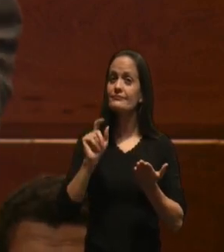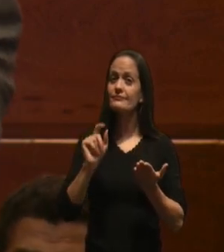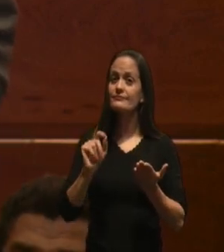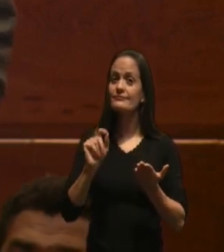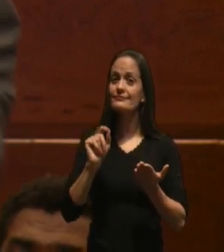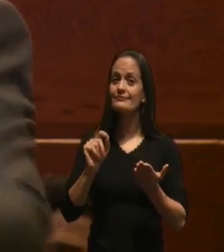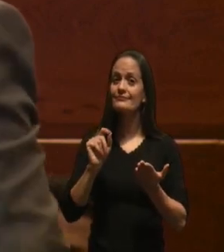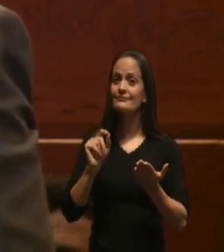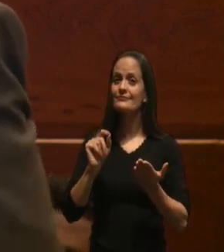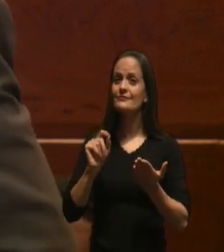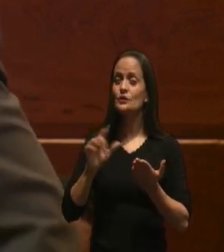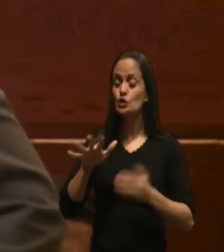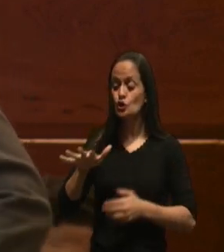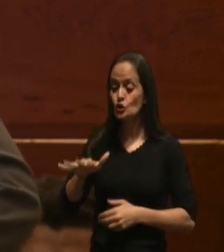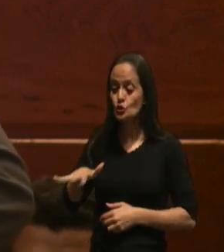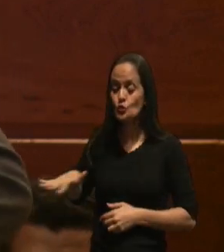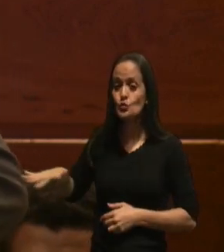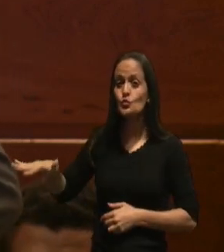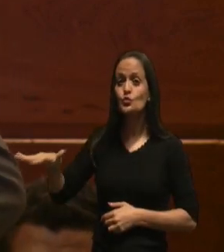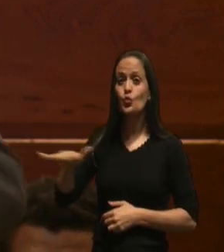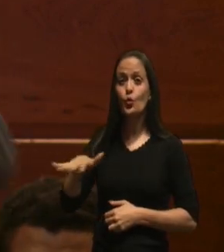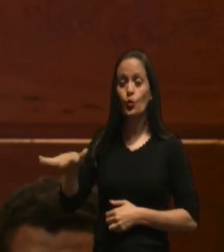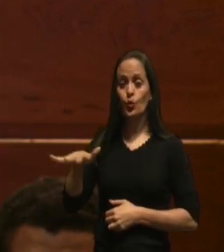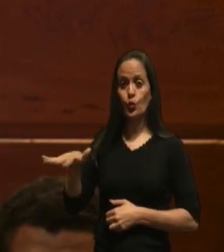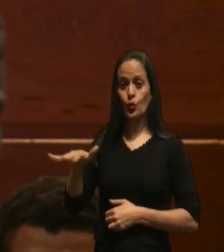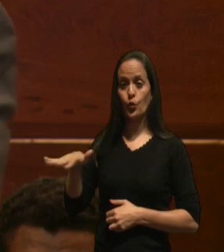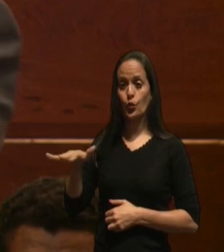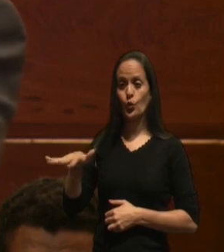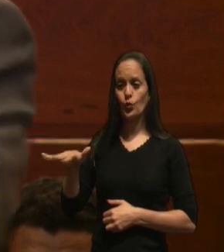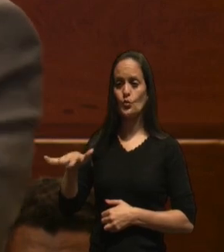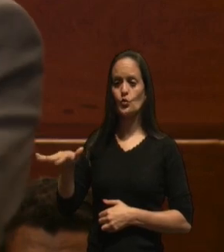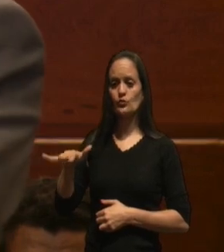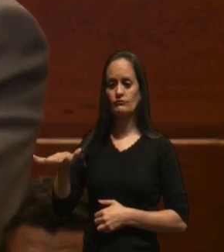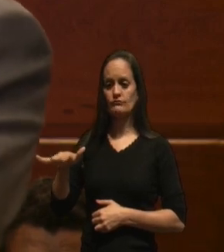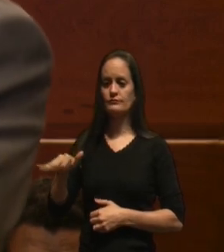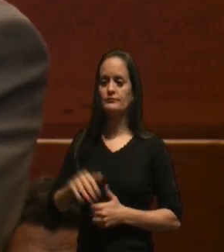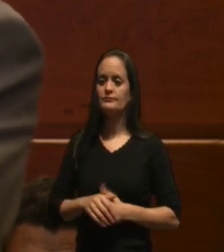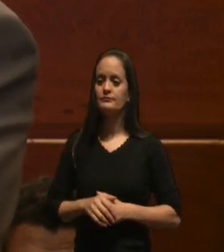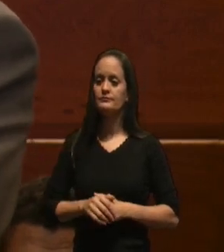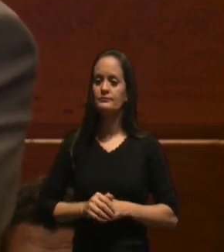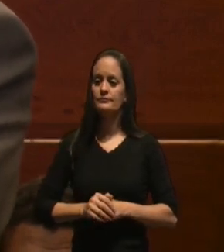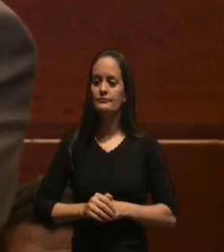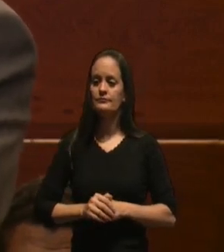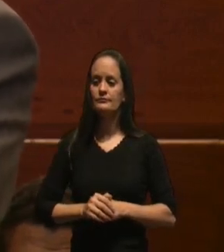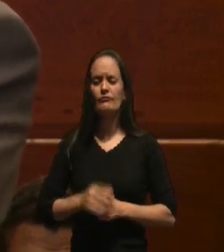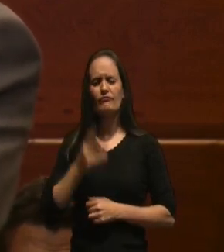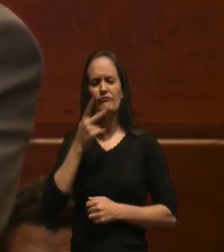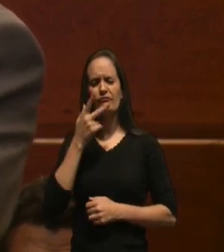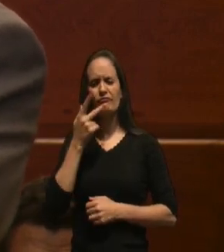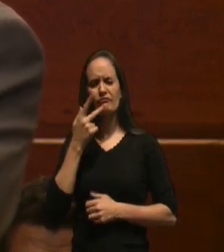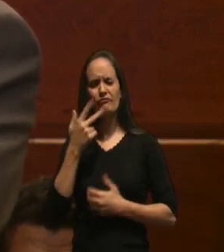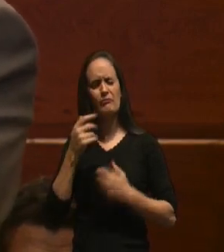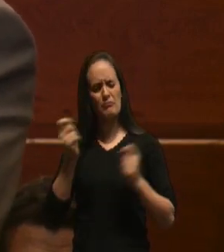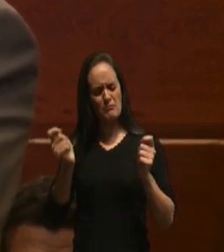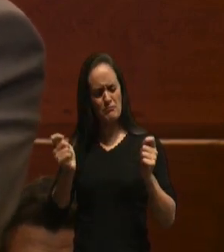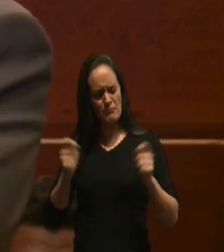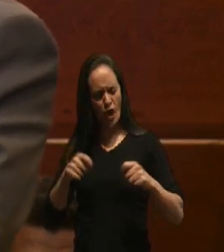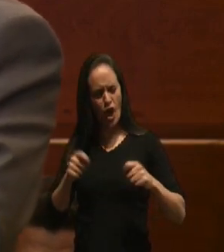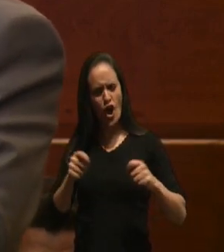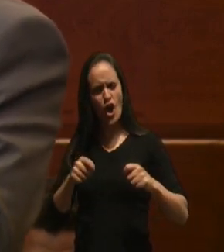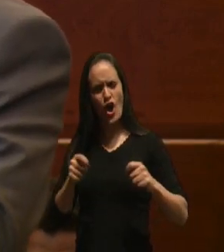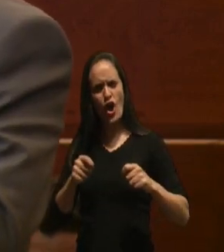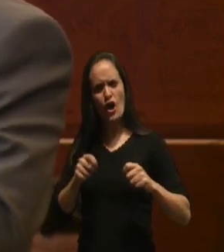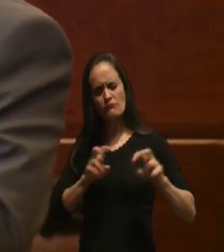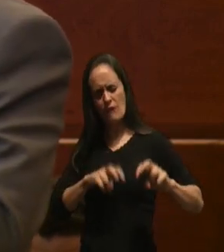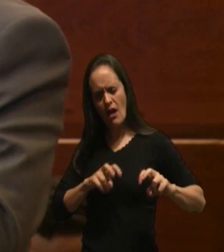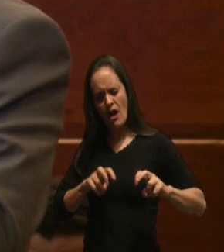unanimemente, todos afirmavam no verso 6 o seguinte: sobe, sobe, podem ir contra Ramote Gileade, porque